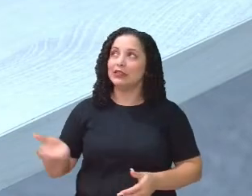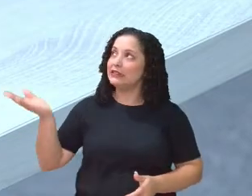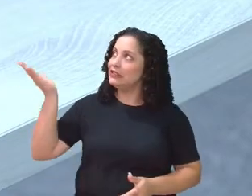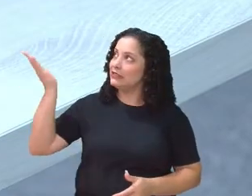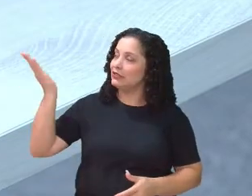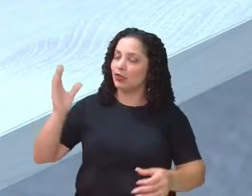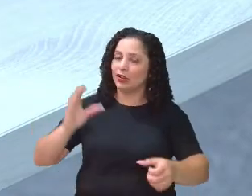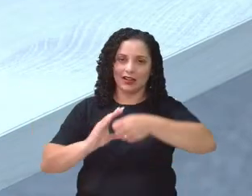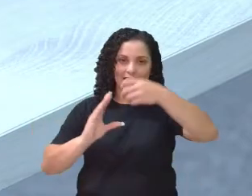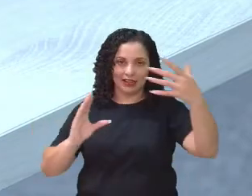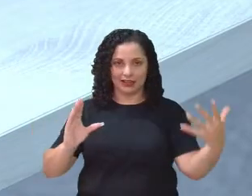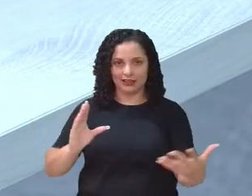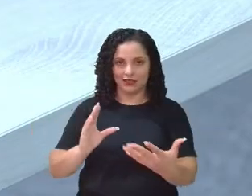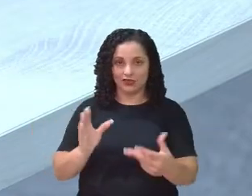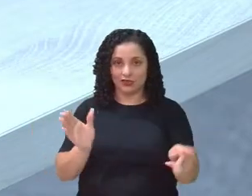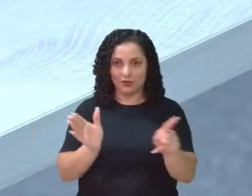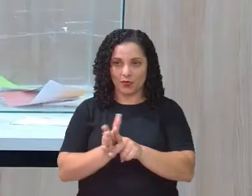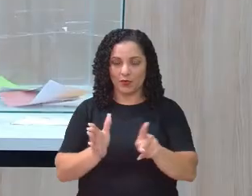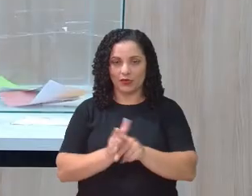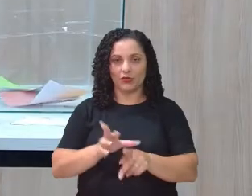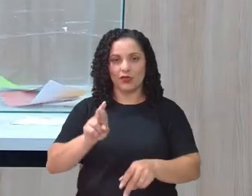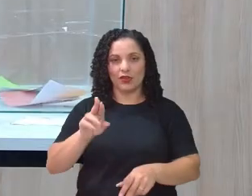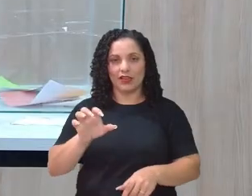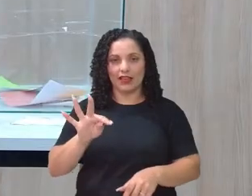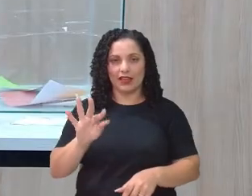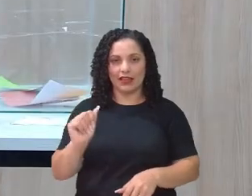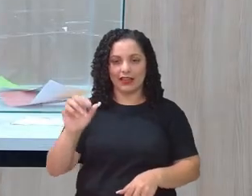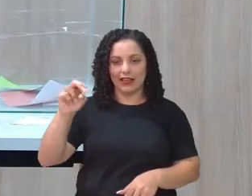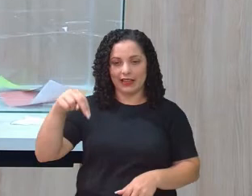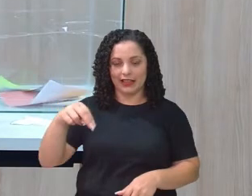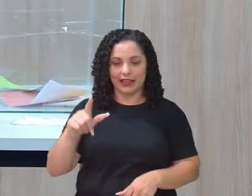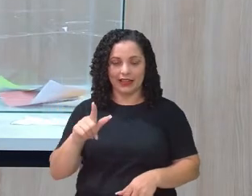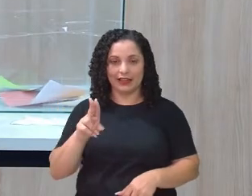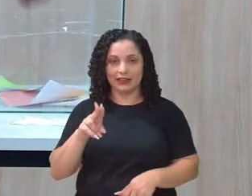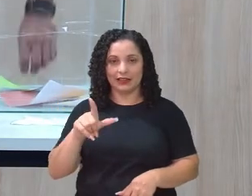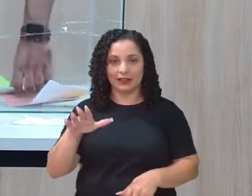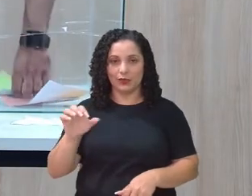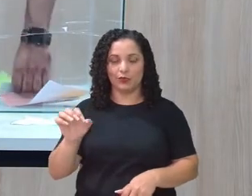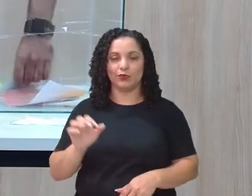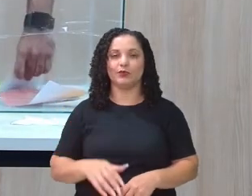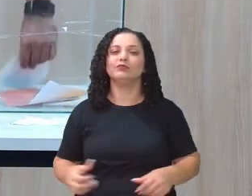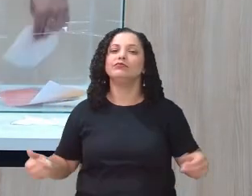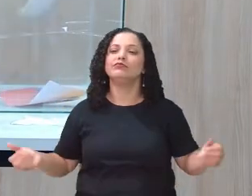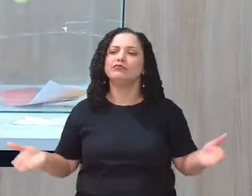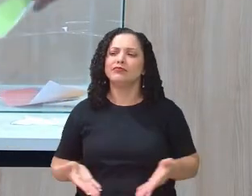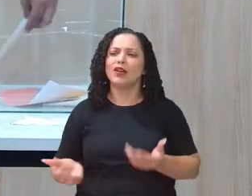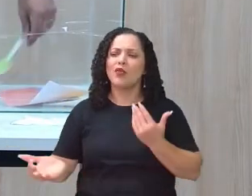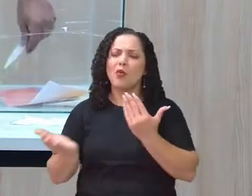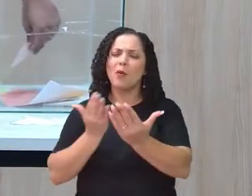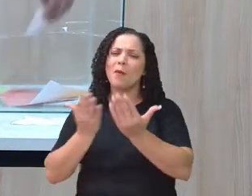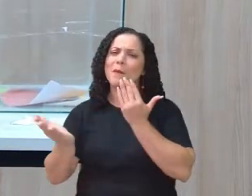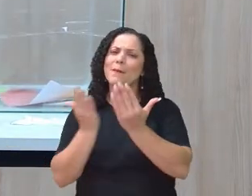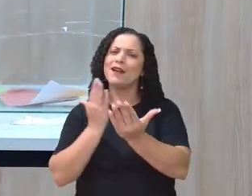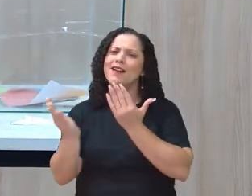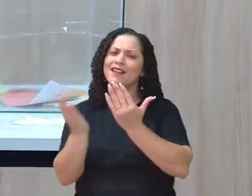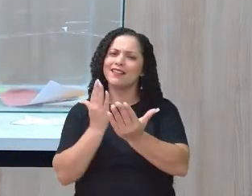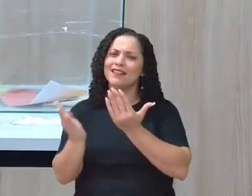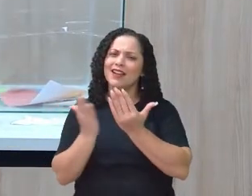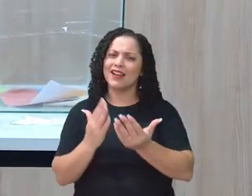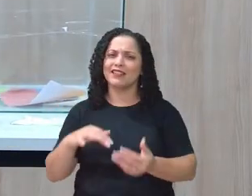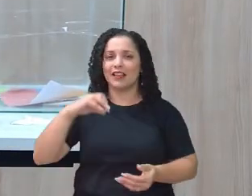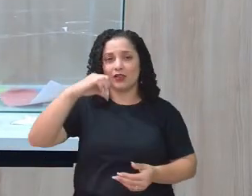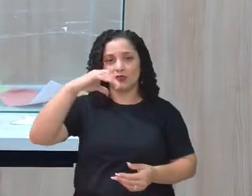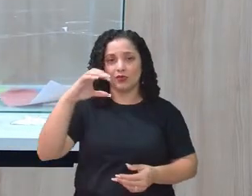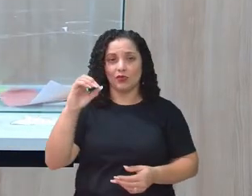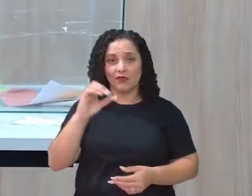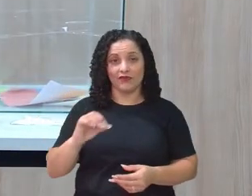das características aí do retângulo, tá? E se a gente for comparar aqui com o seu, com o ângulo de 90 graus que a